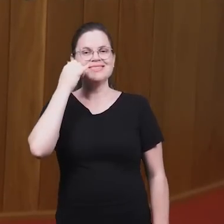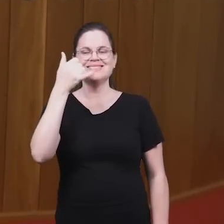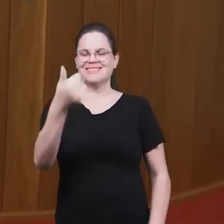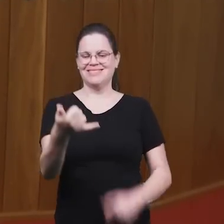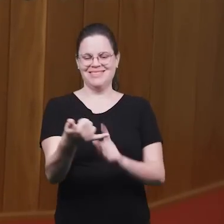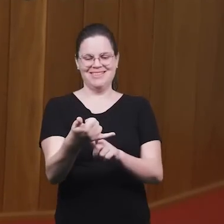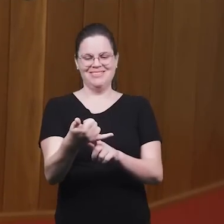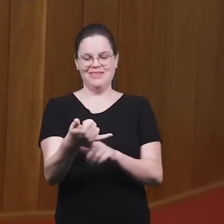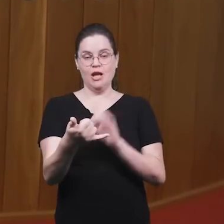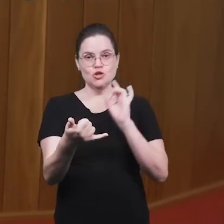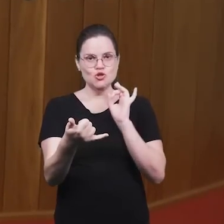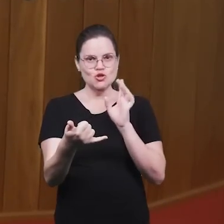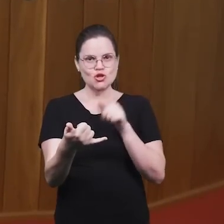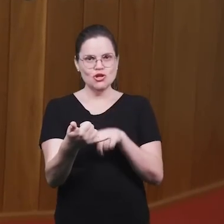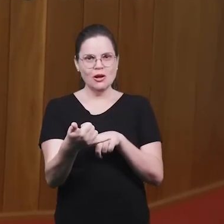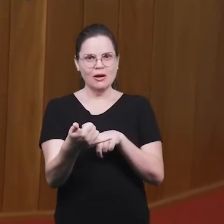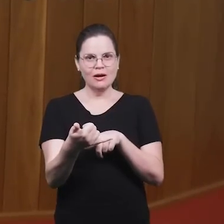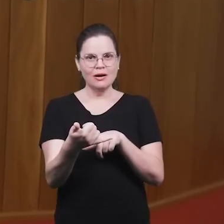Celular. Só celular?